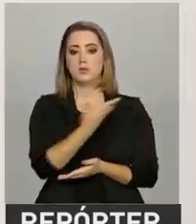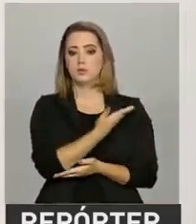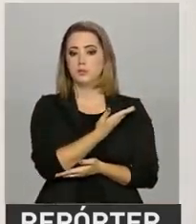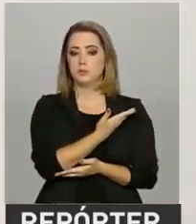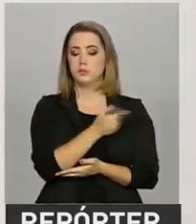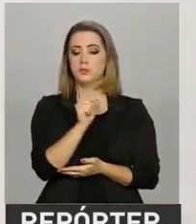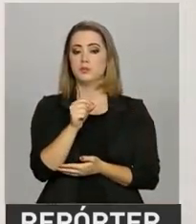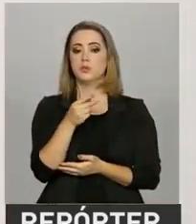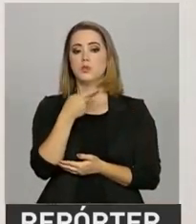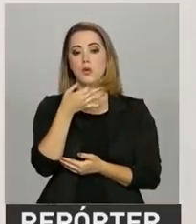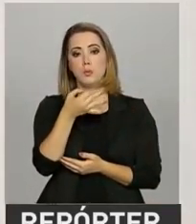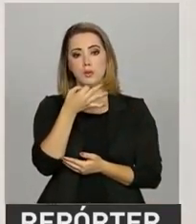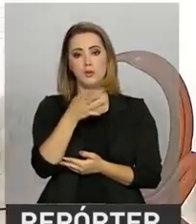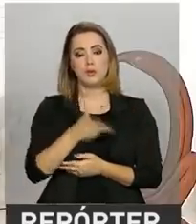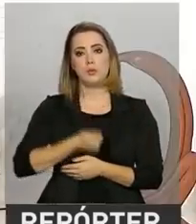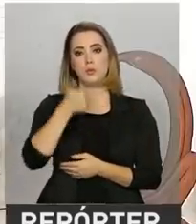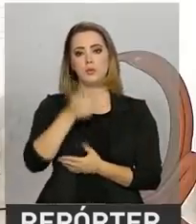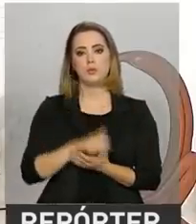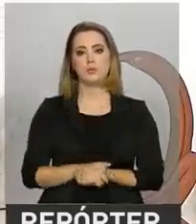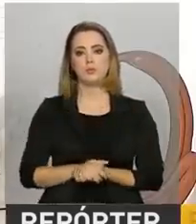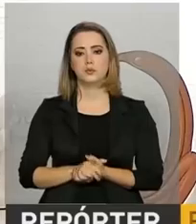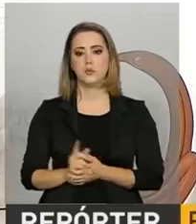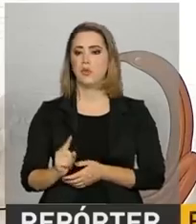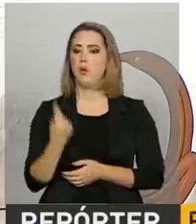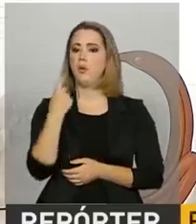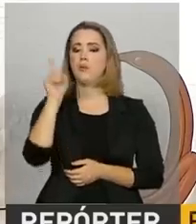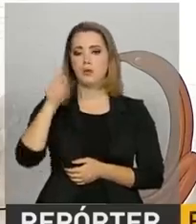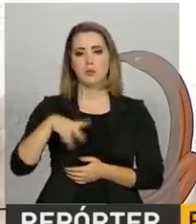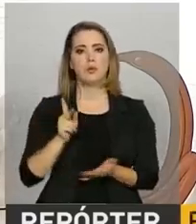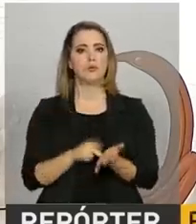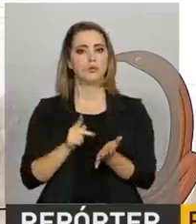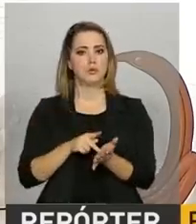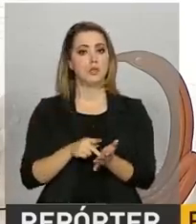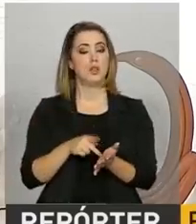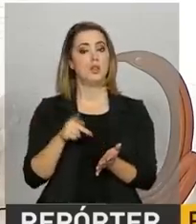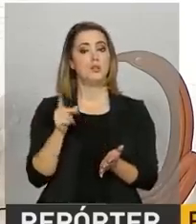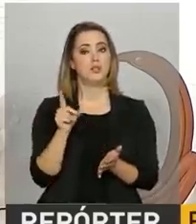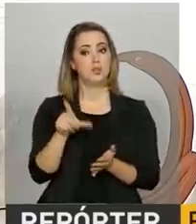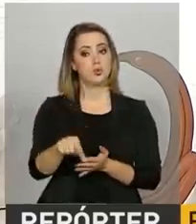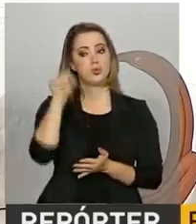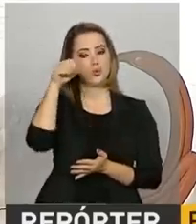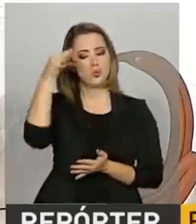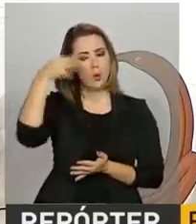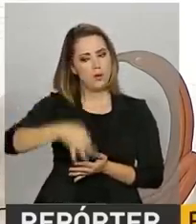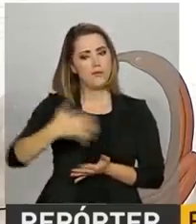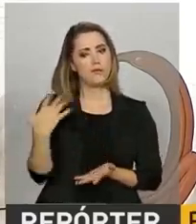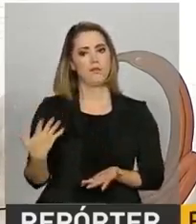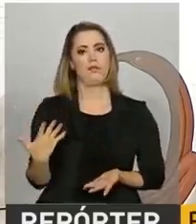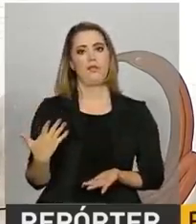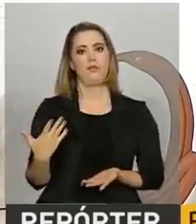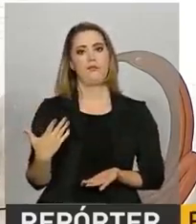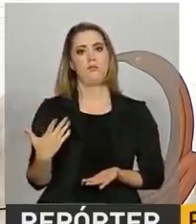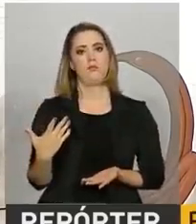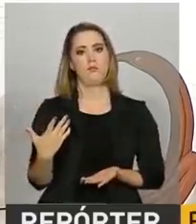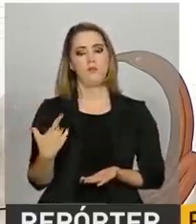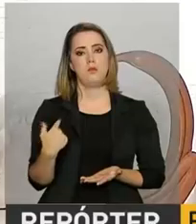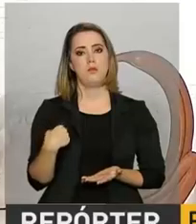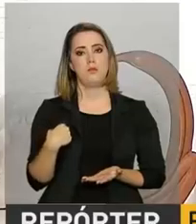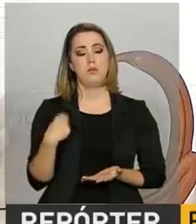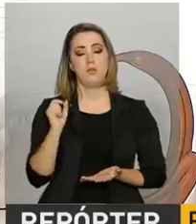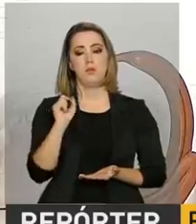Vieira dá algumas dicas O primeiro é realmente ele ter certeza da da Escolha que ele tá fazendo baseado